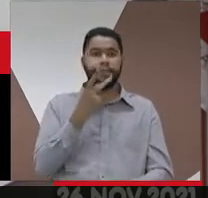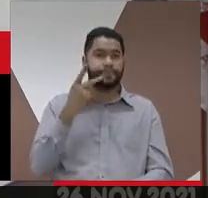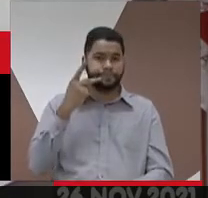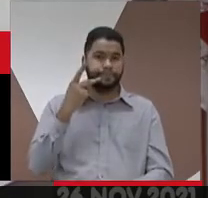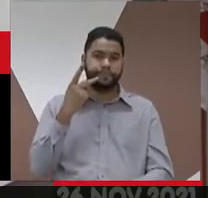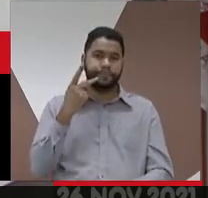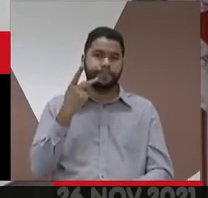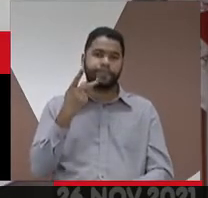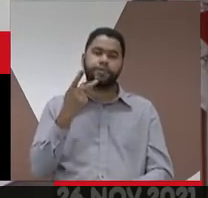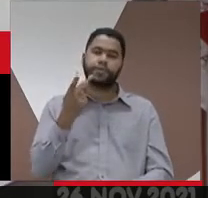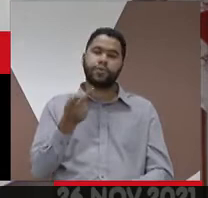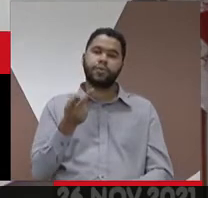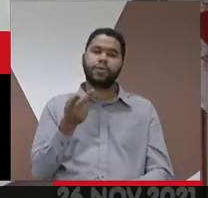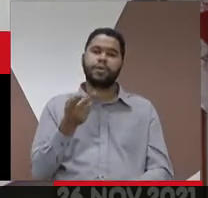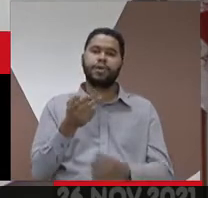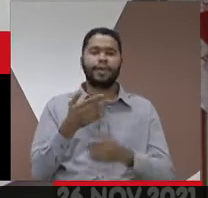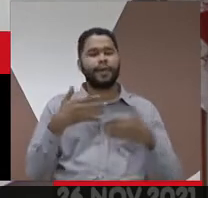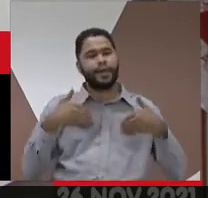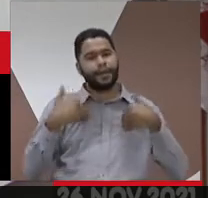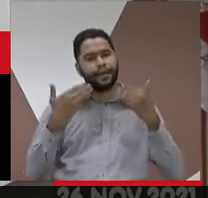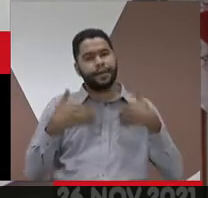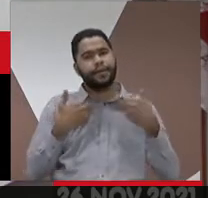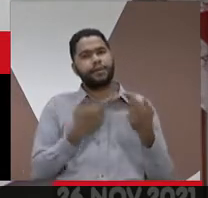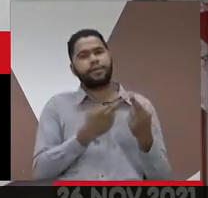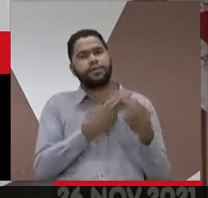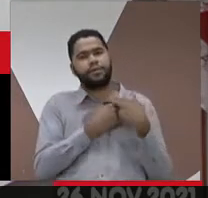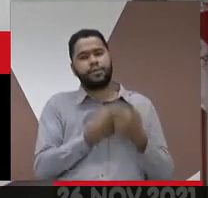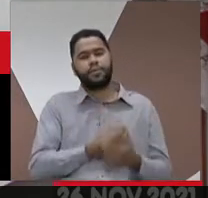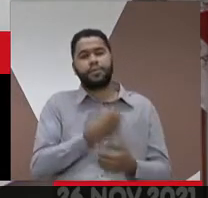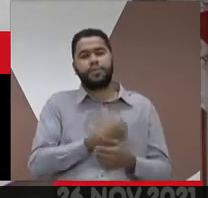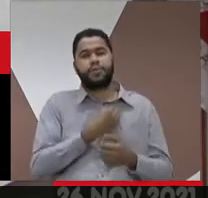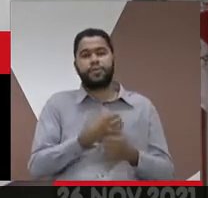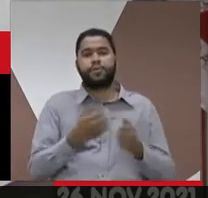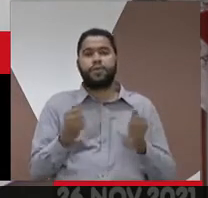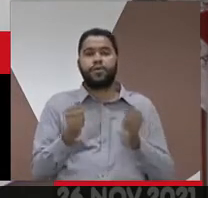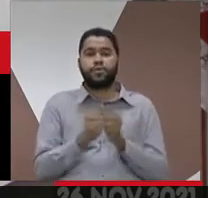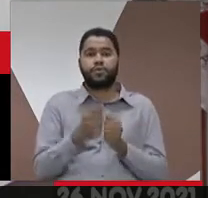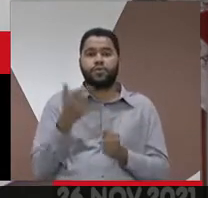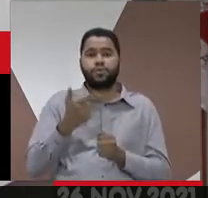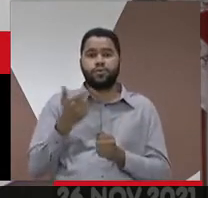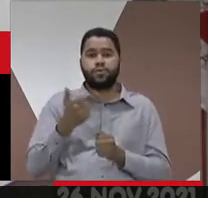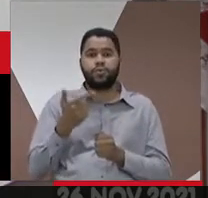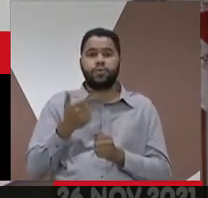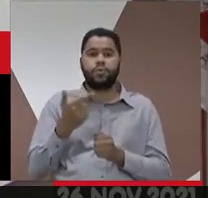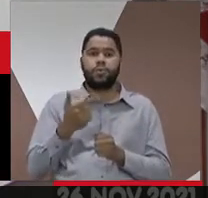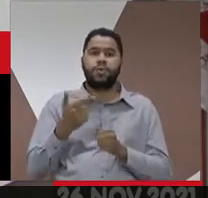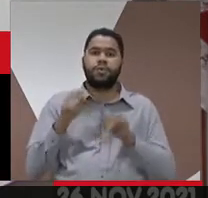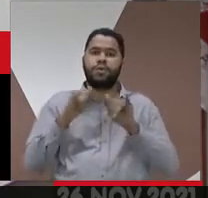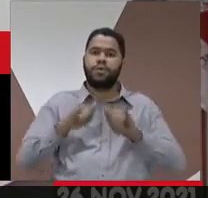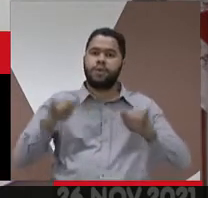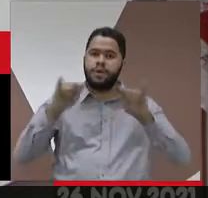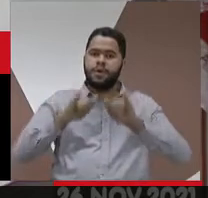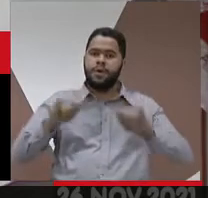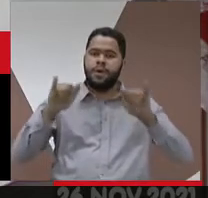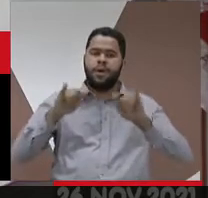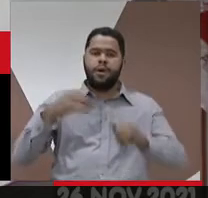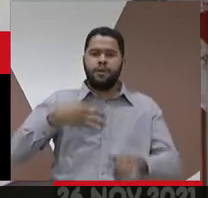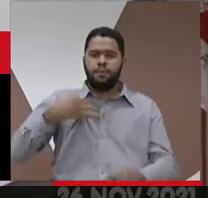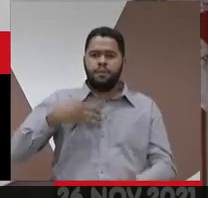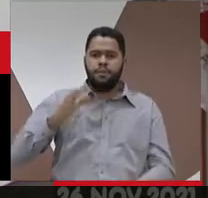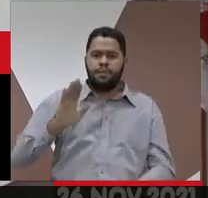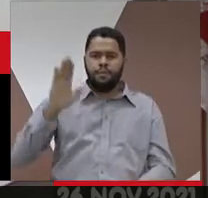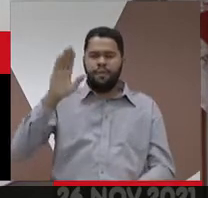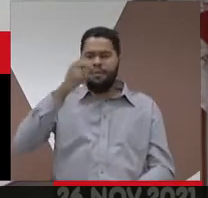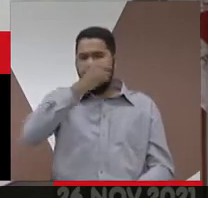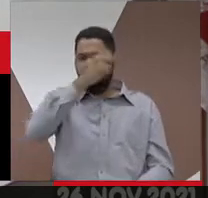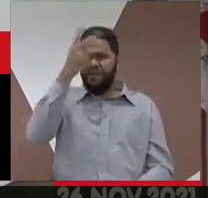ainda quando tive a alegria, a responsabilidade de participar de reunião com ele no segundo turno, na primeira campanha para ele se tornar prefeito, ele